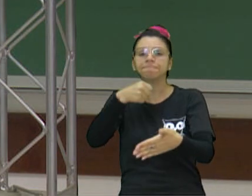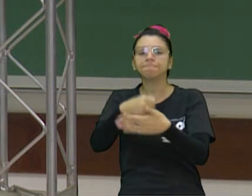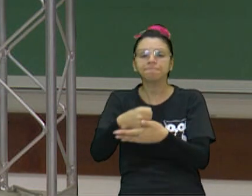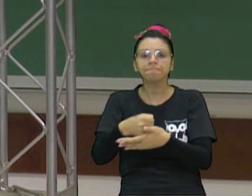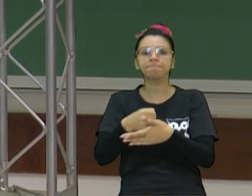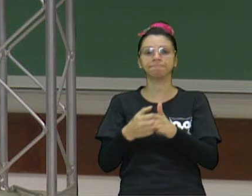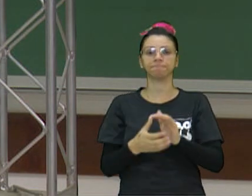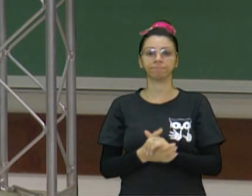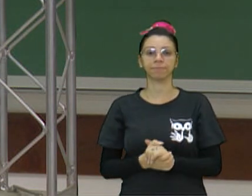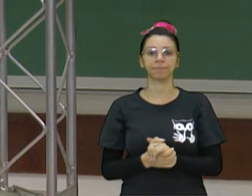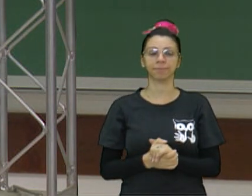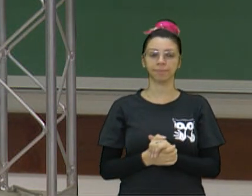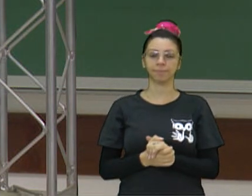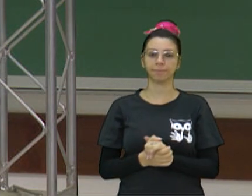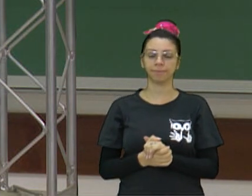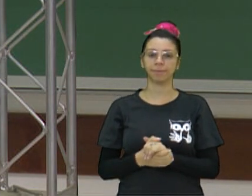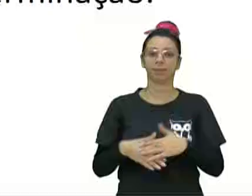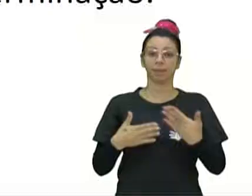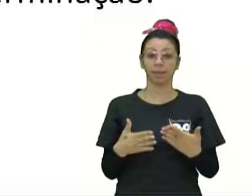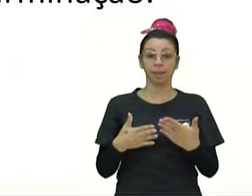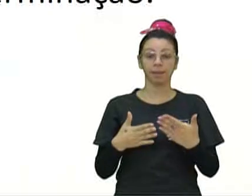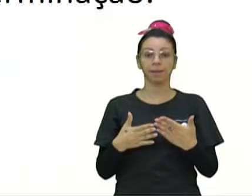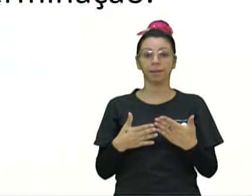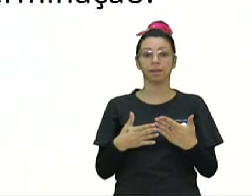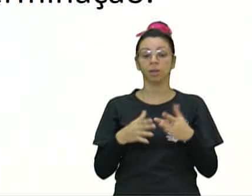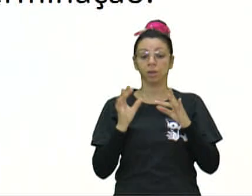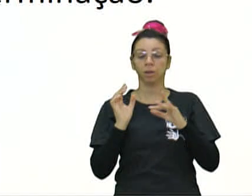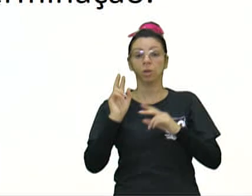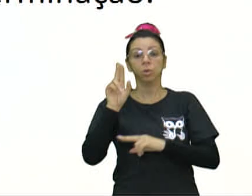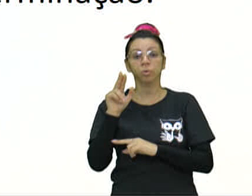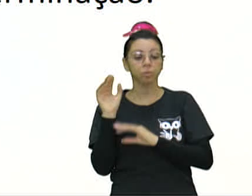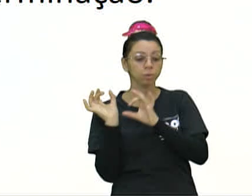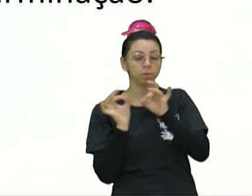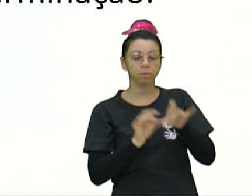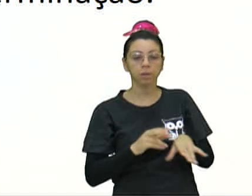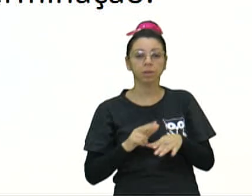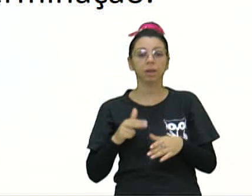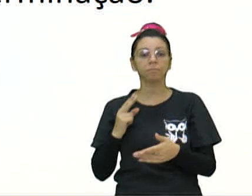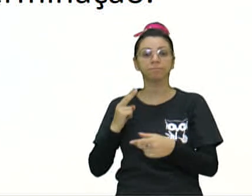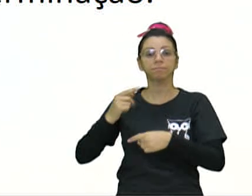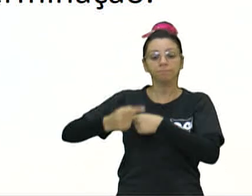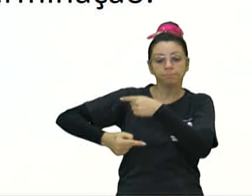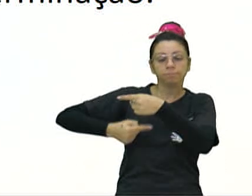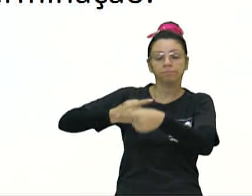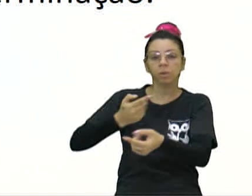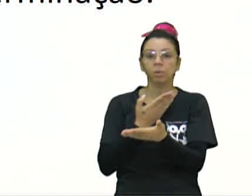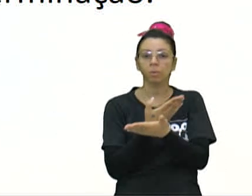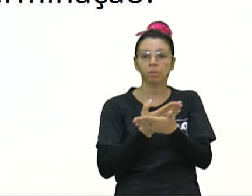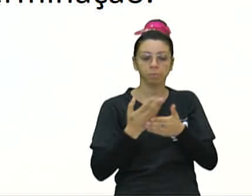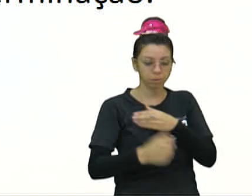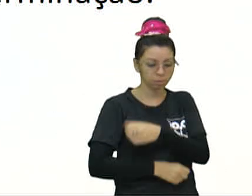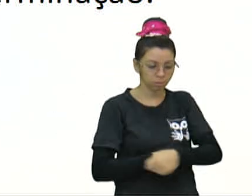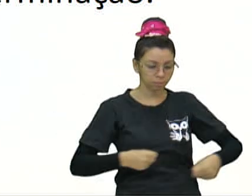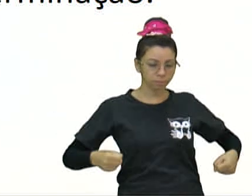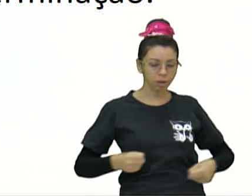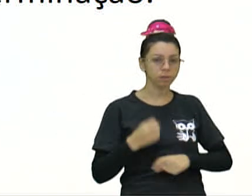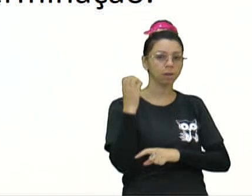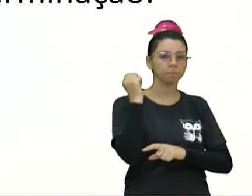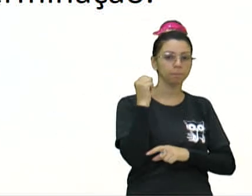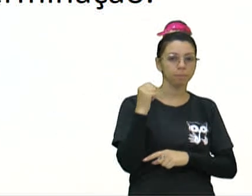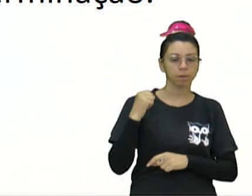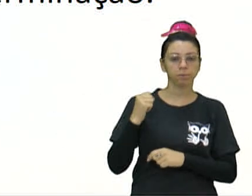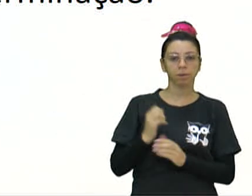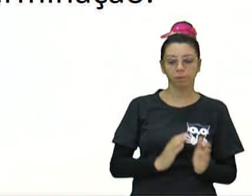deseja, né? É pela perseverança, pela persistência que se avança no Taekwondo. Iniciamos na faixa branca e vamos